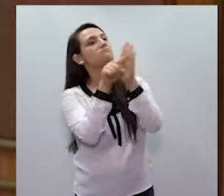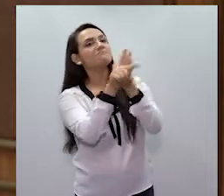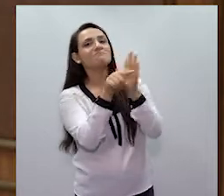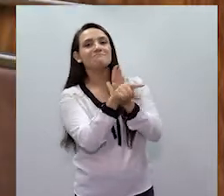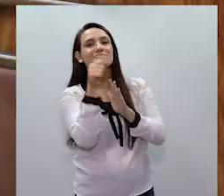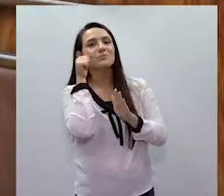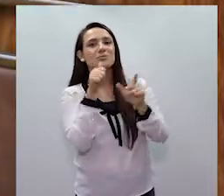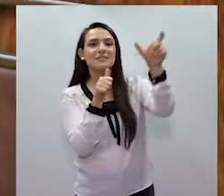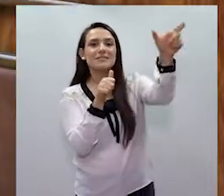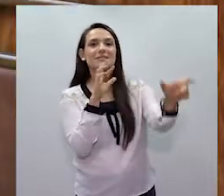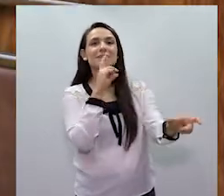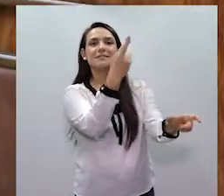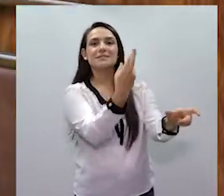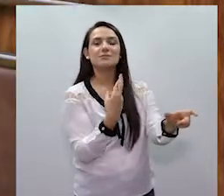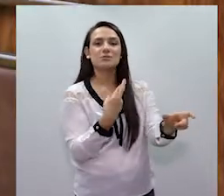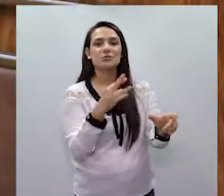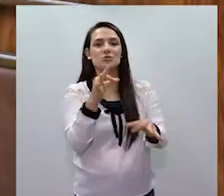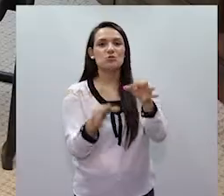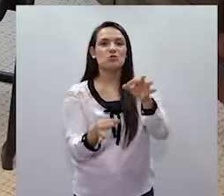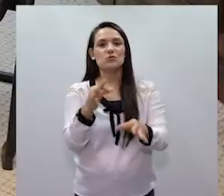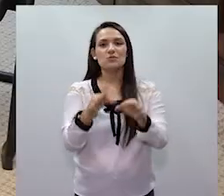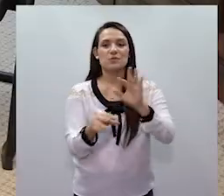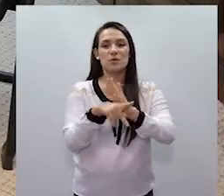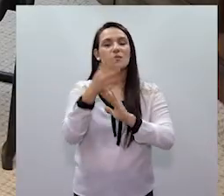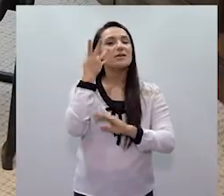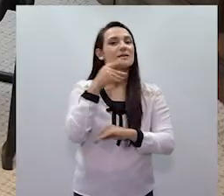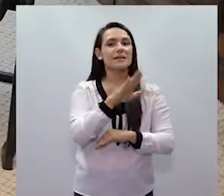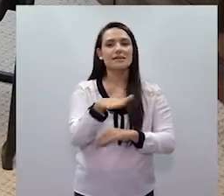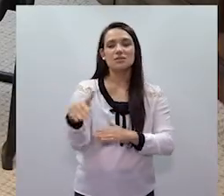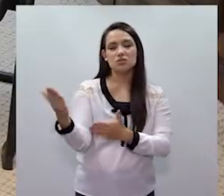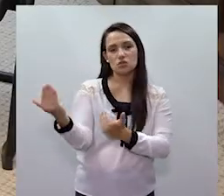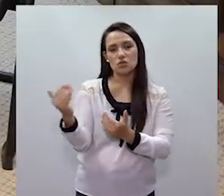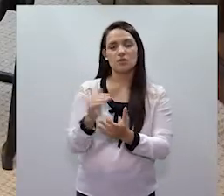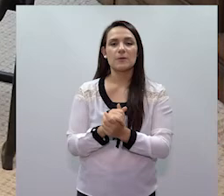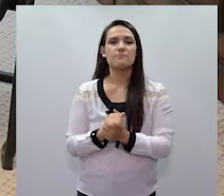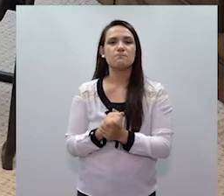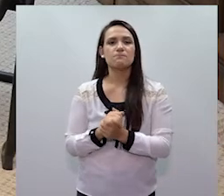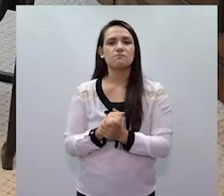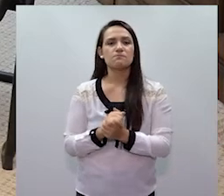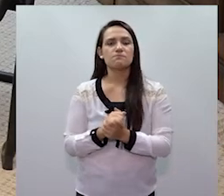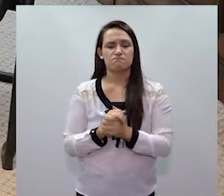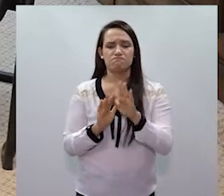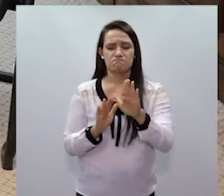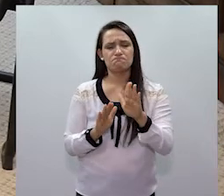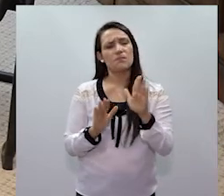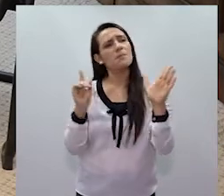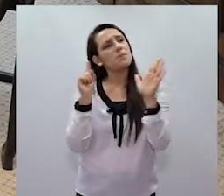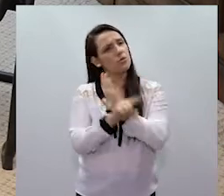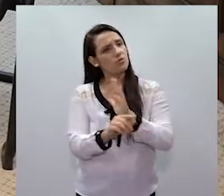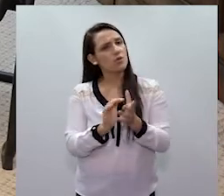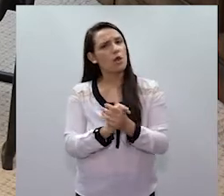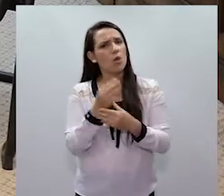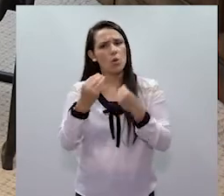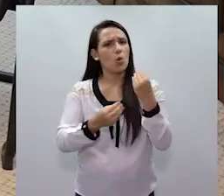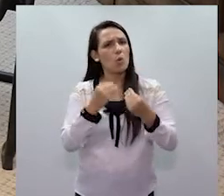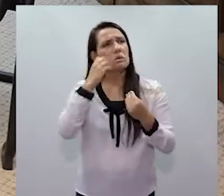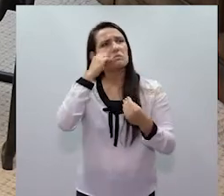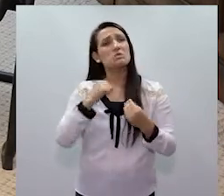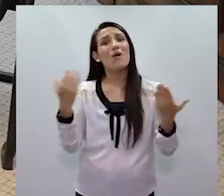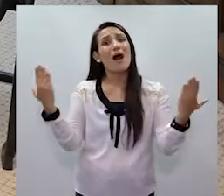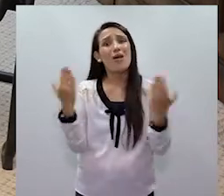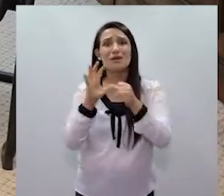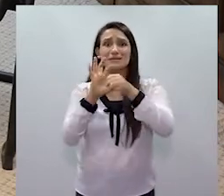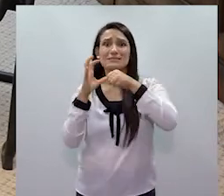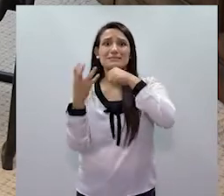a juíza da Vara da Infância. Doutora, como ficou a questão da adoção na pandemia, nesse momento